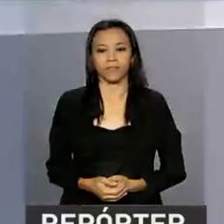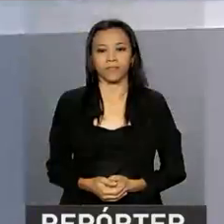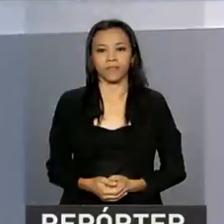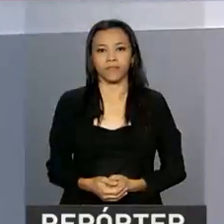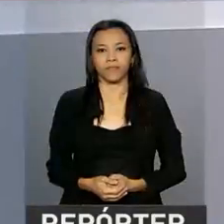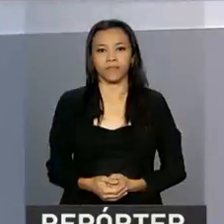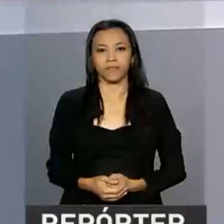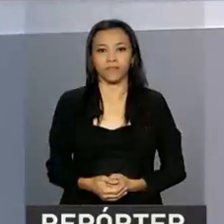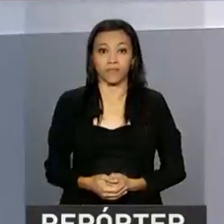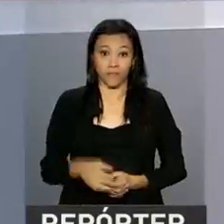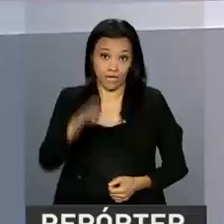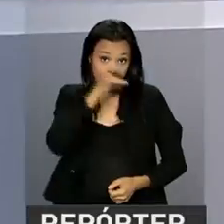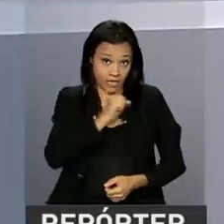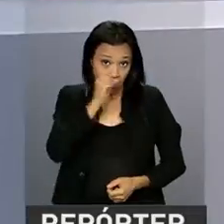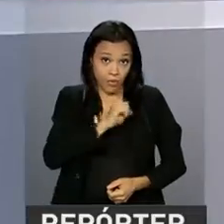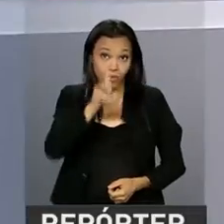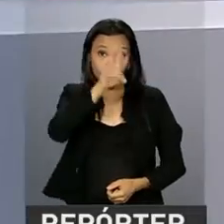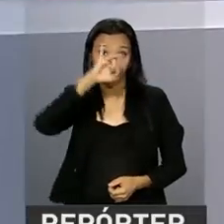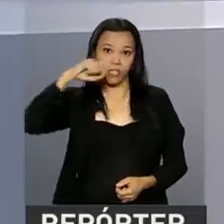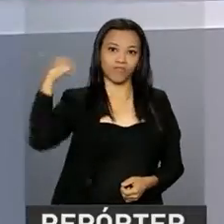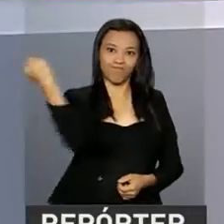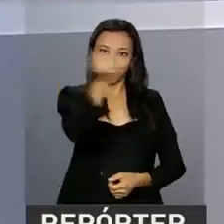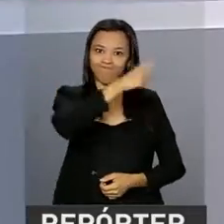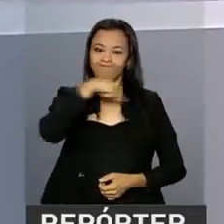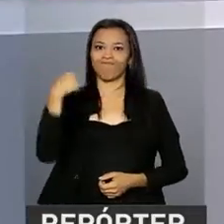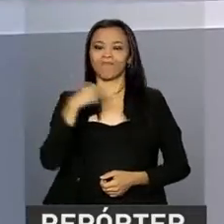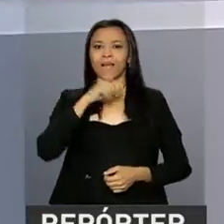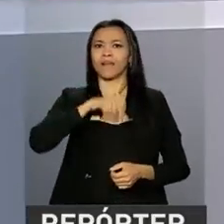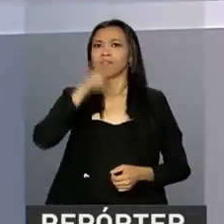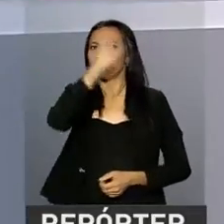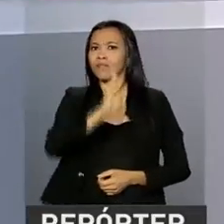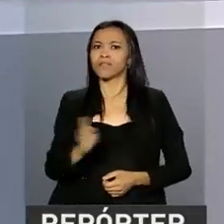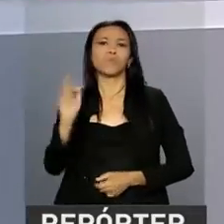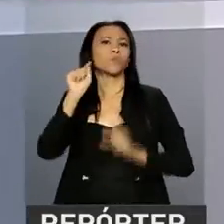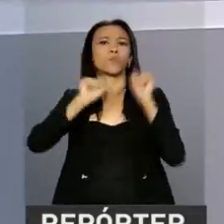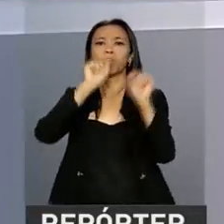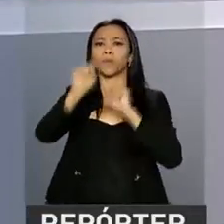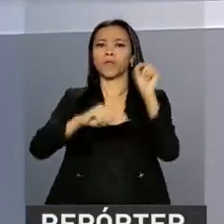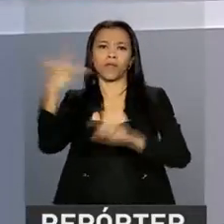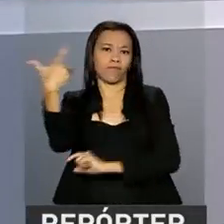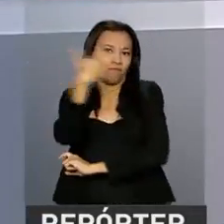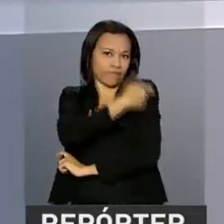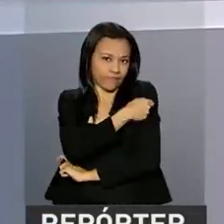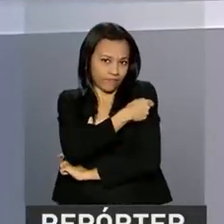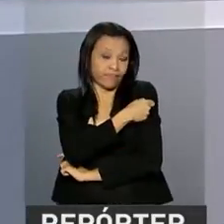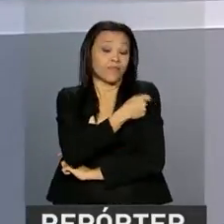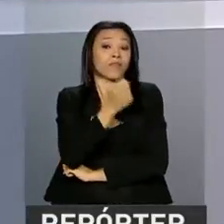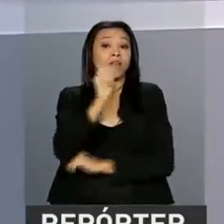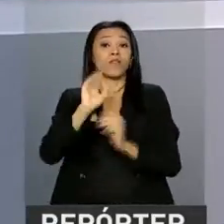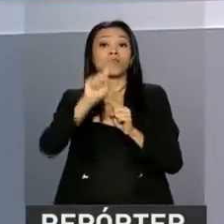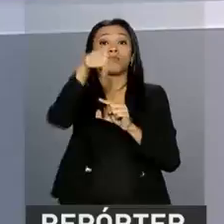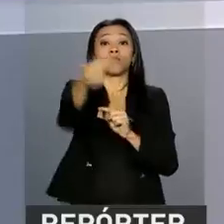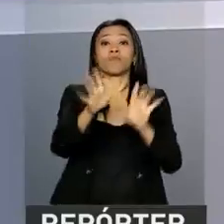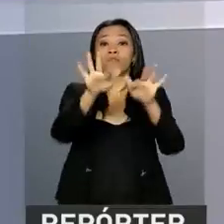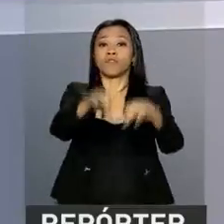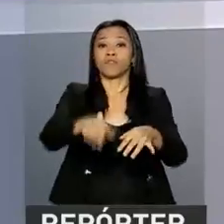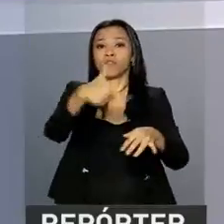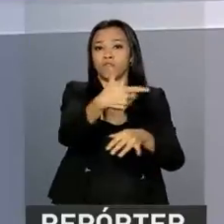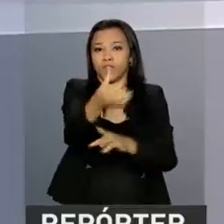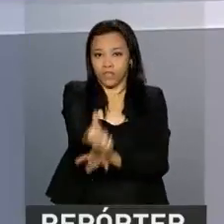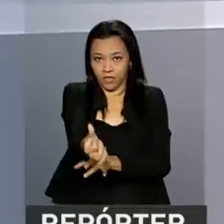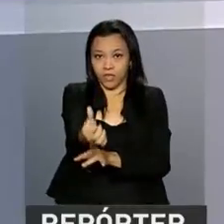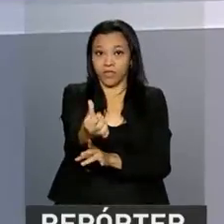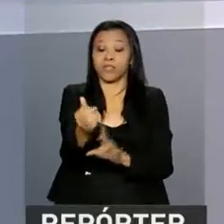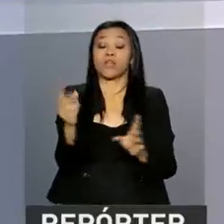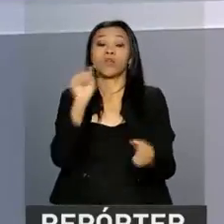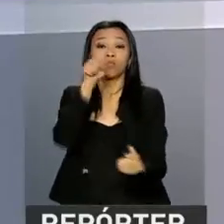campo sábado foi o Dia D de mobilização Nacional paraa vacinação contra a gripe a campanha termina no próximo dia 26 e a meta do